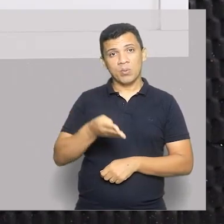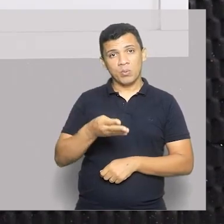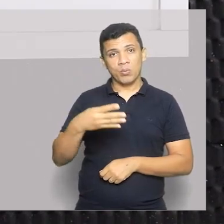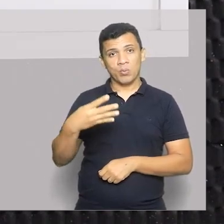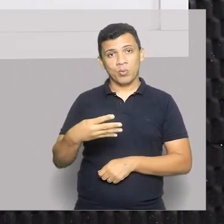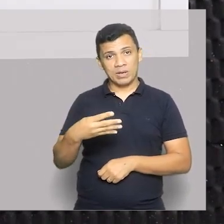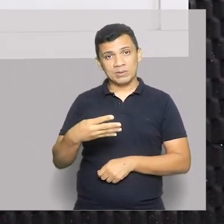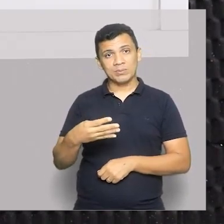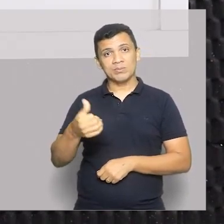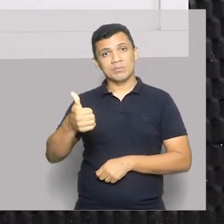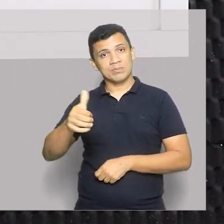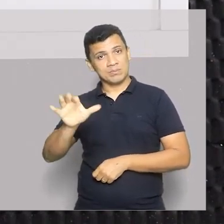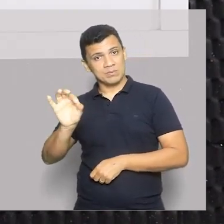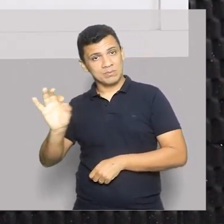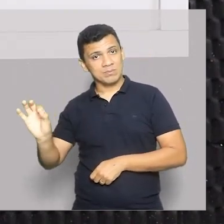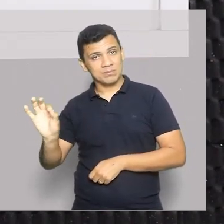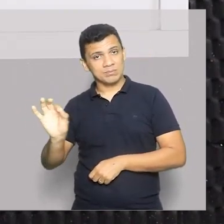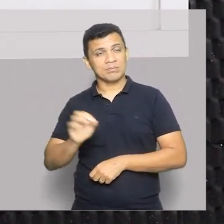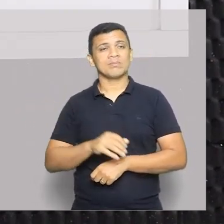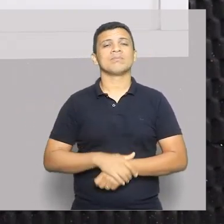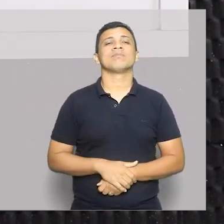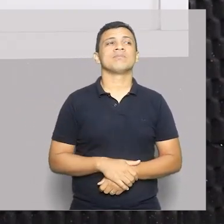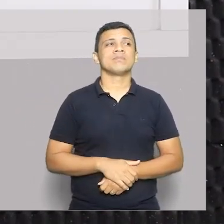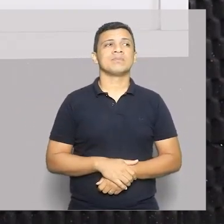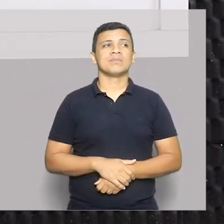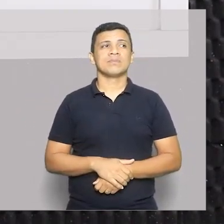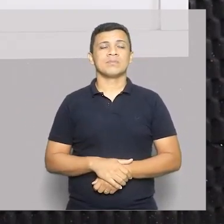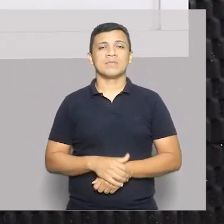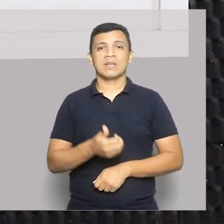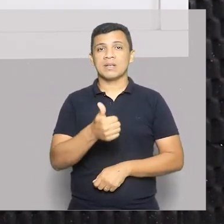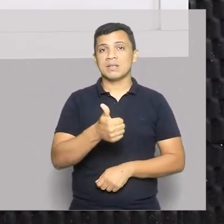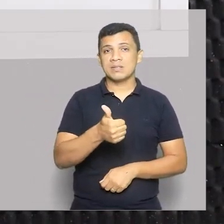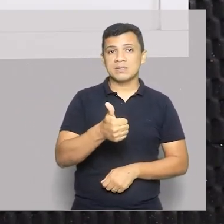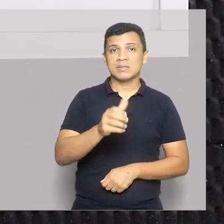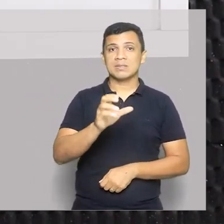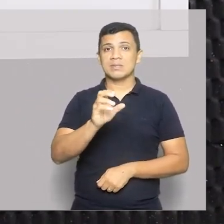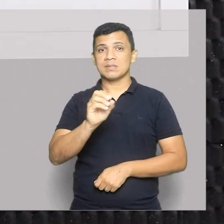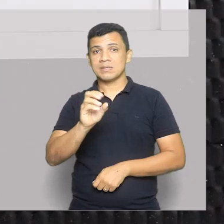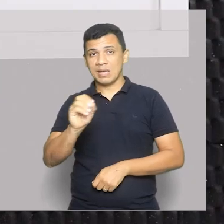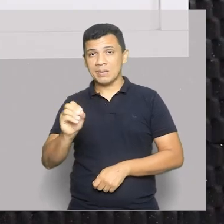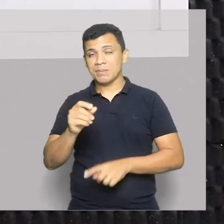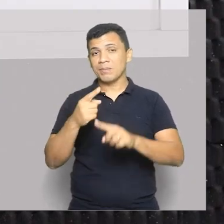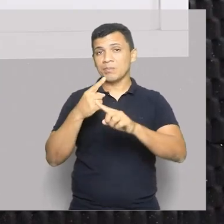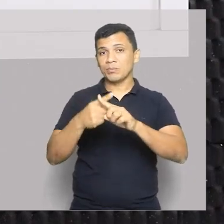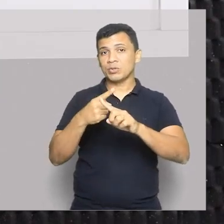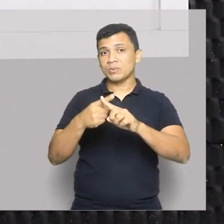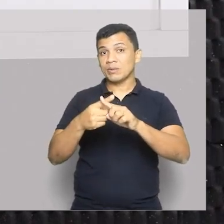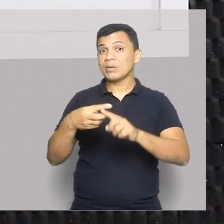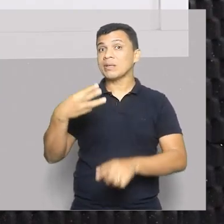pega 100, que é a área anterior, e multiplica por 3/4.